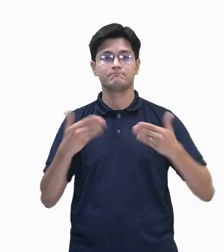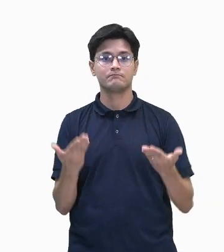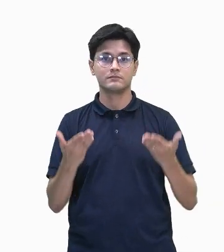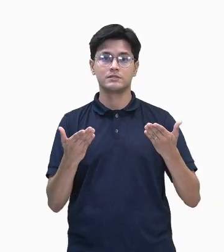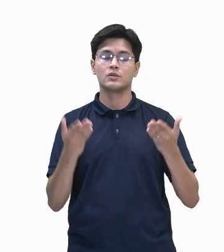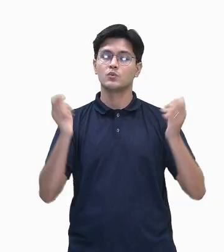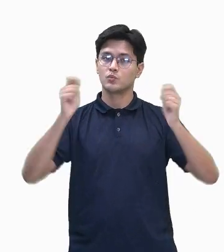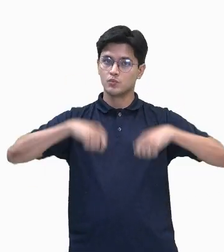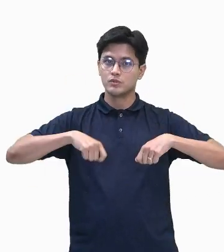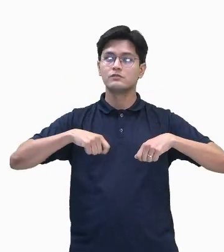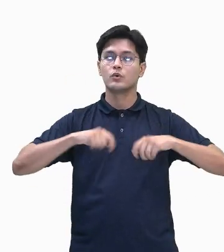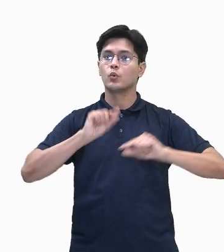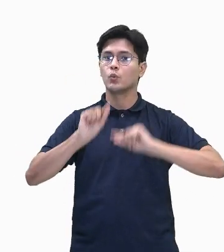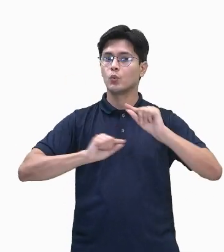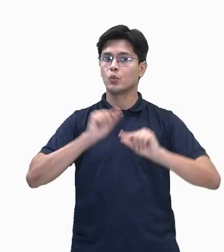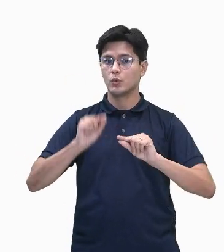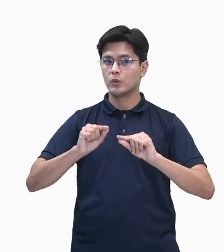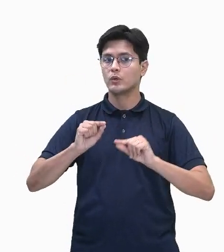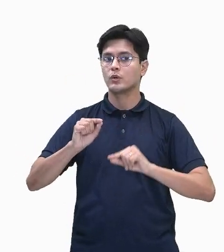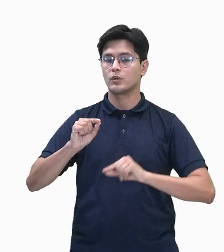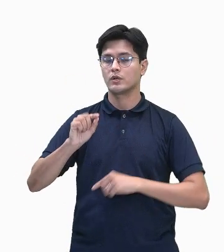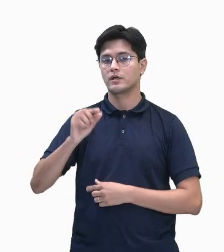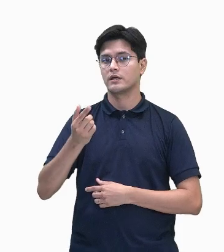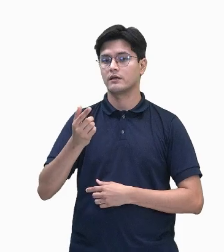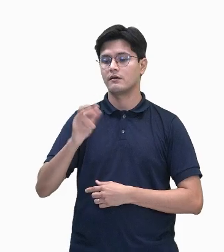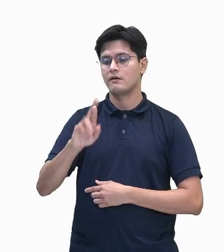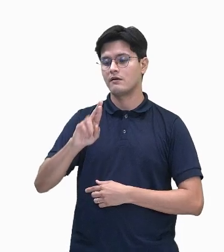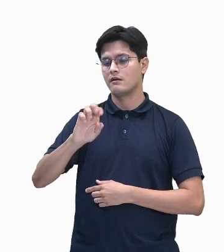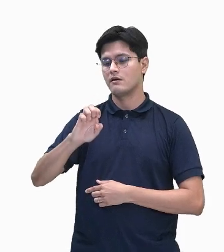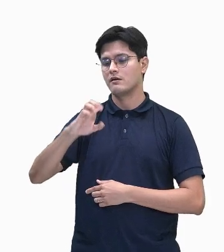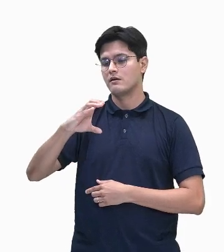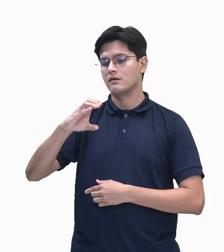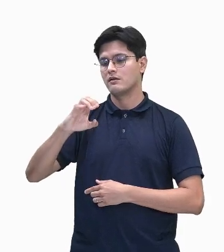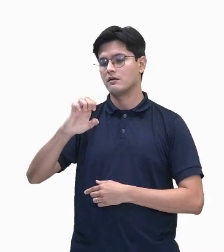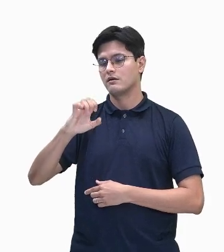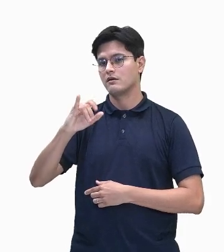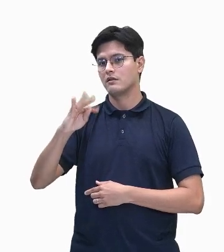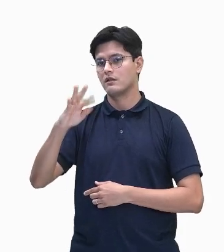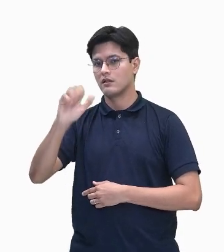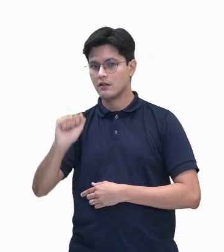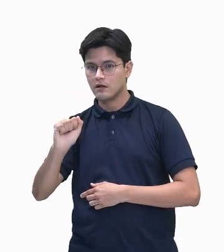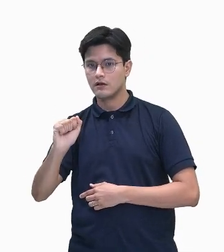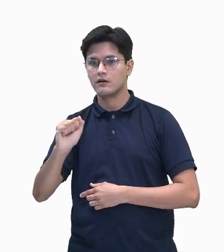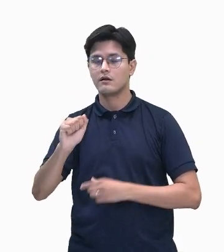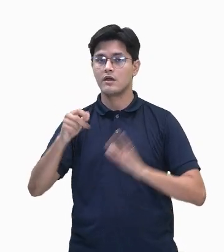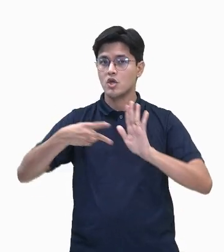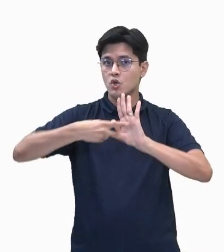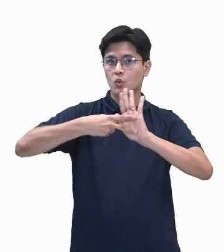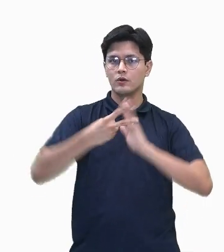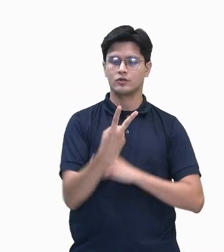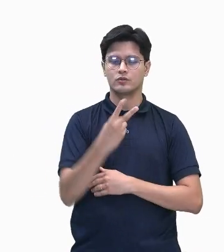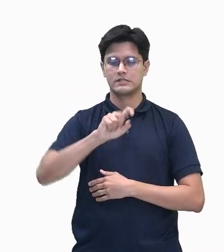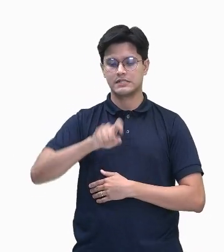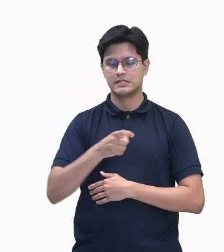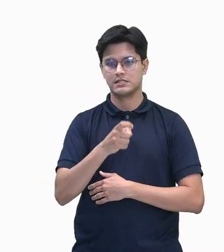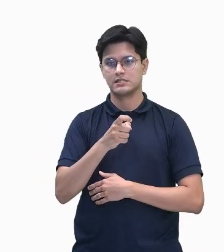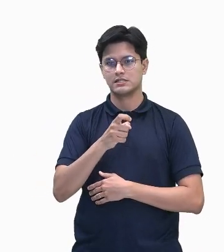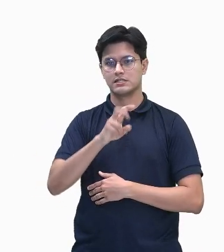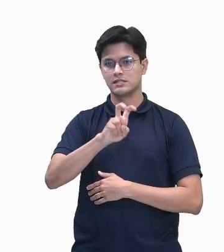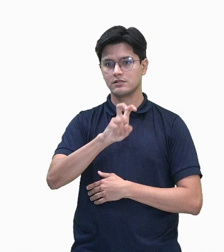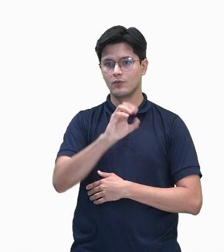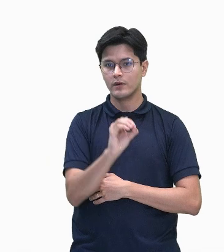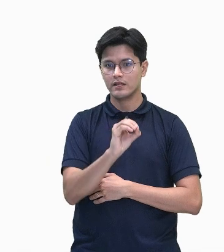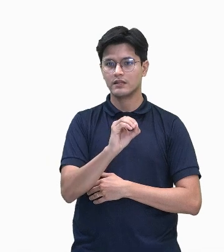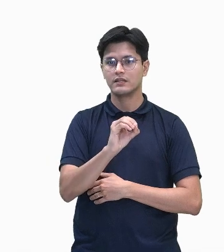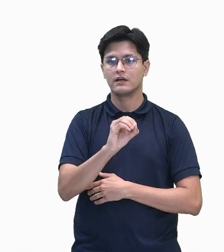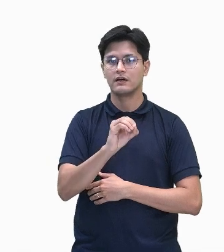que essa receita é dada por R$2,50 vezes X. Quer dizer, R$2,50 vezes a quantidade de produto vendido. Isso aí vai ser o apurado,